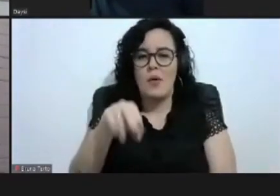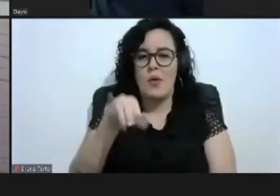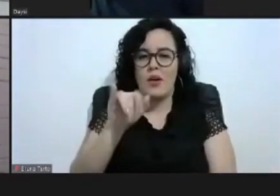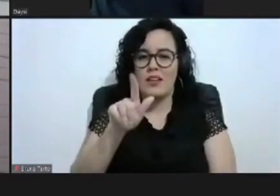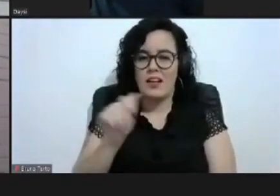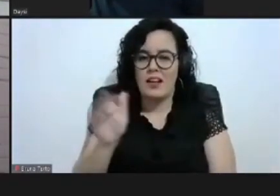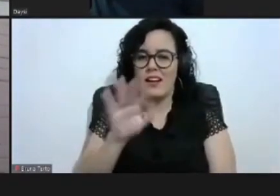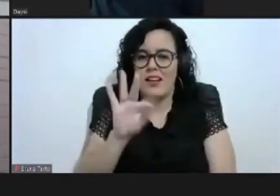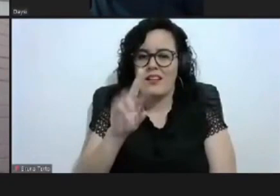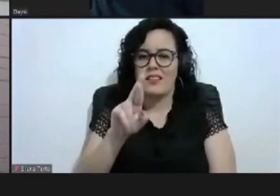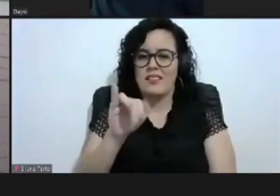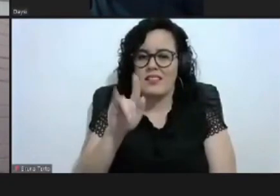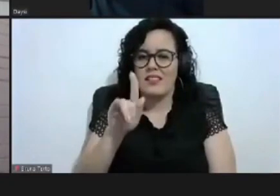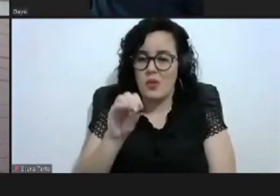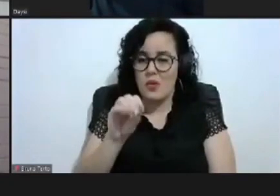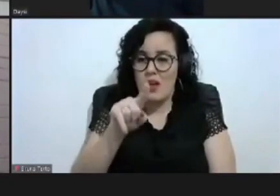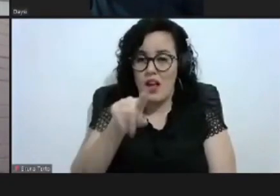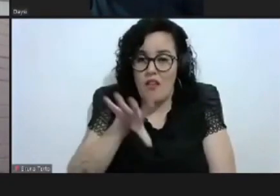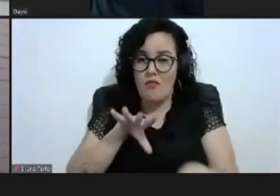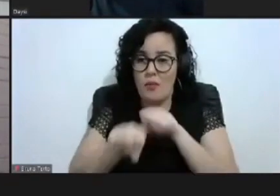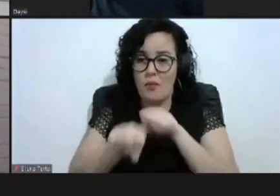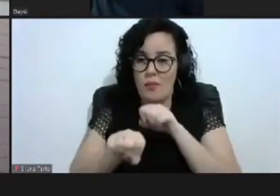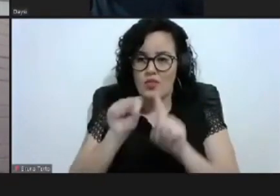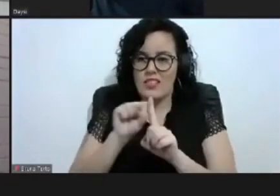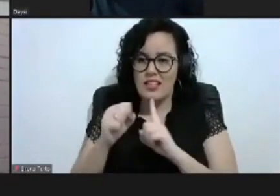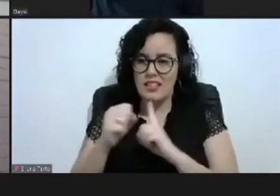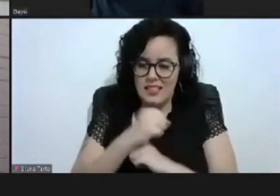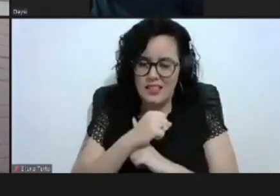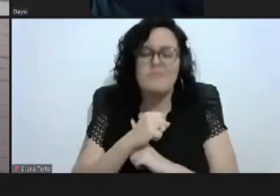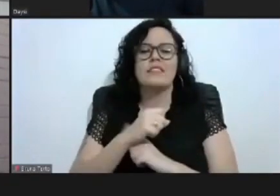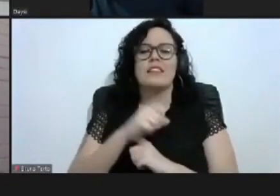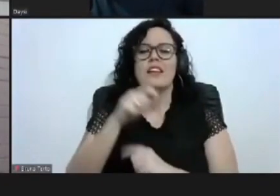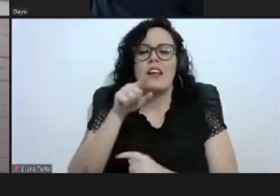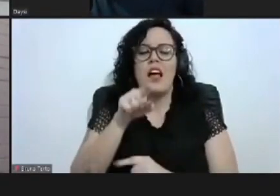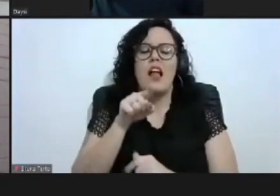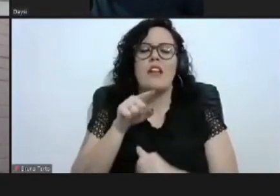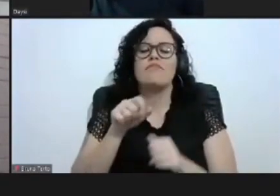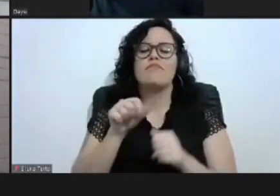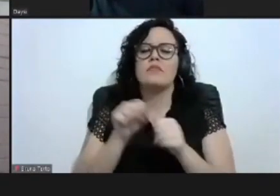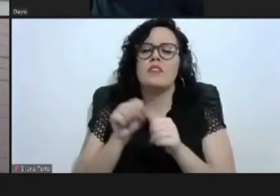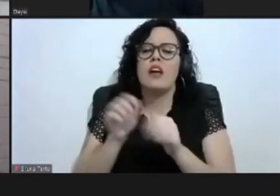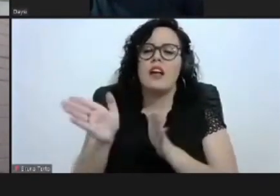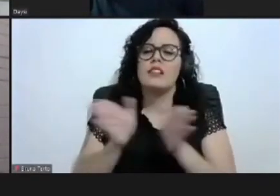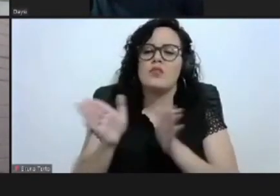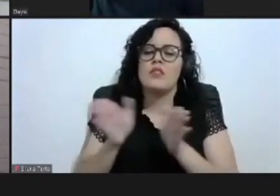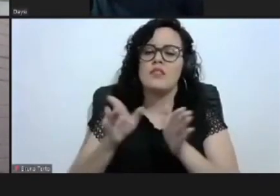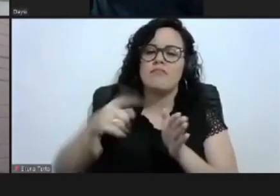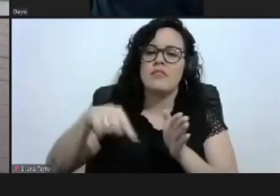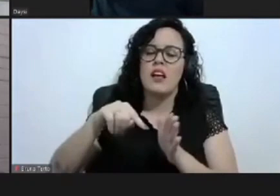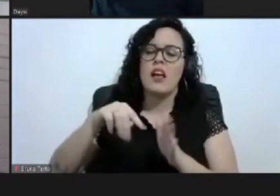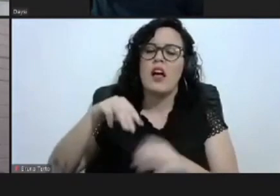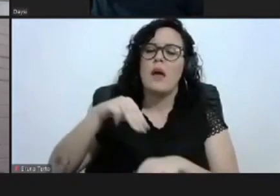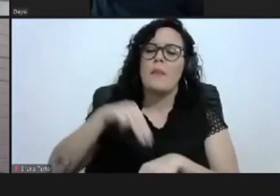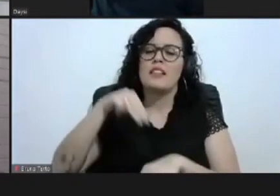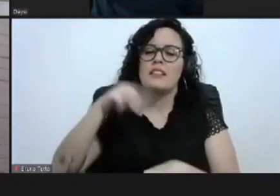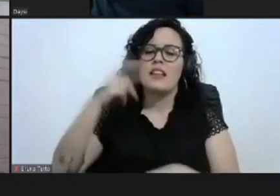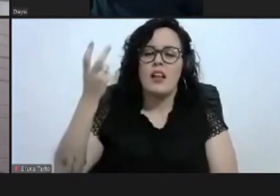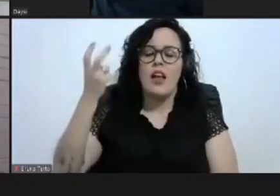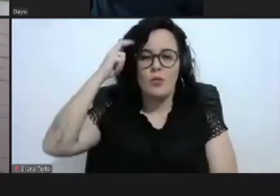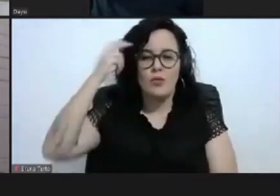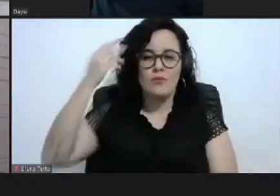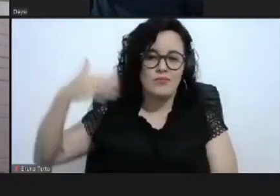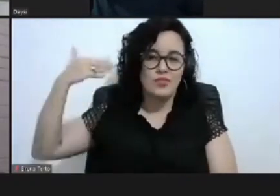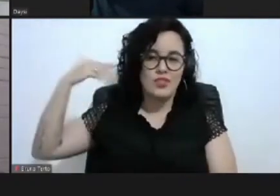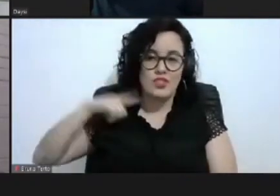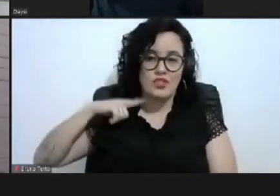socióloga de formação, gestora cultural, assessora do MINC, do Ministério da Cultura, quando ele existia, nas